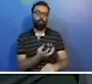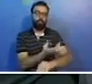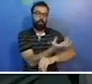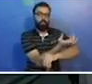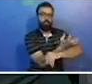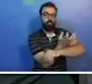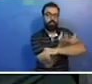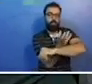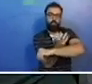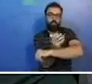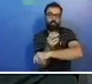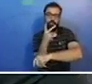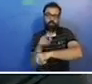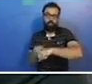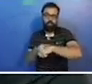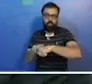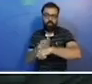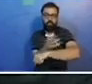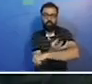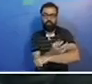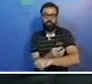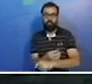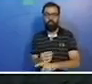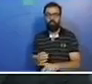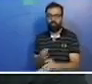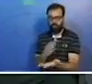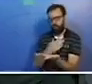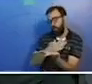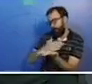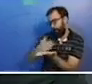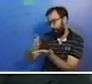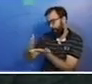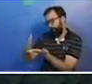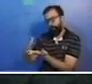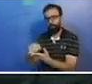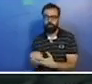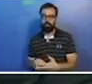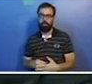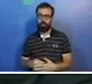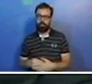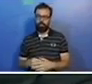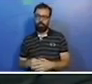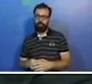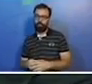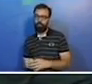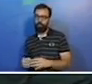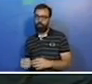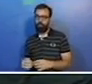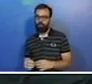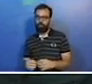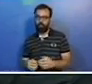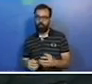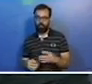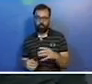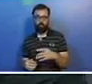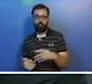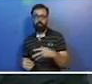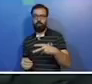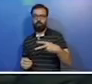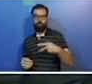ele serve de alimento para os herbívoros. Olha a transferência de energia. O